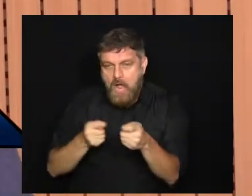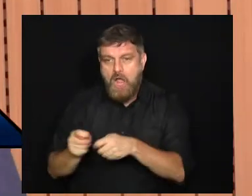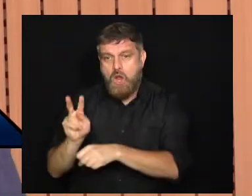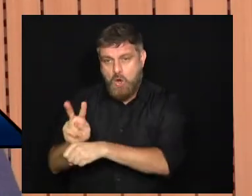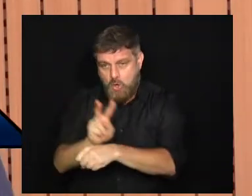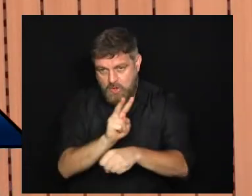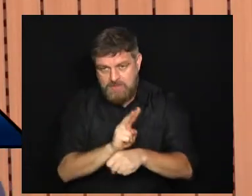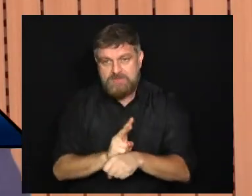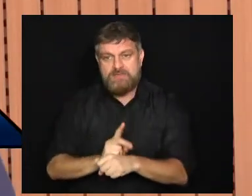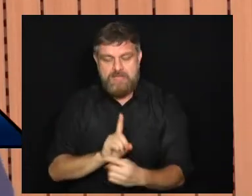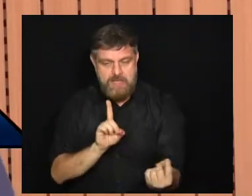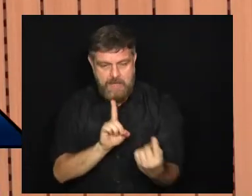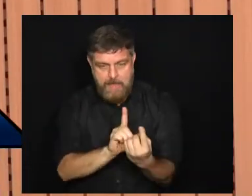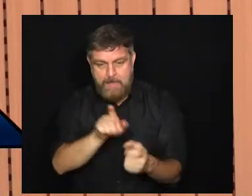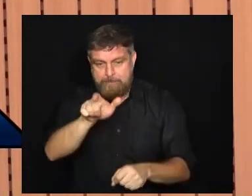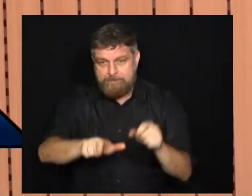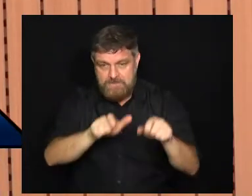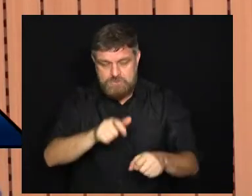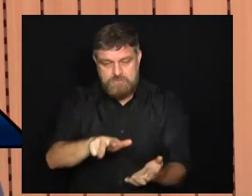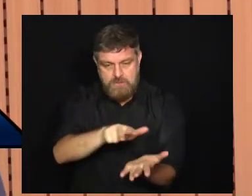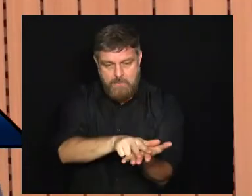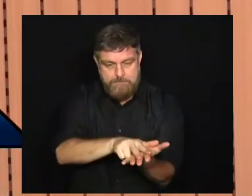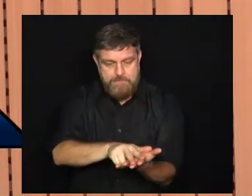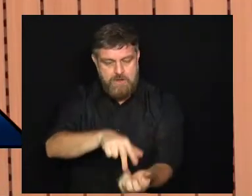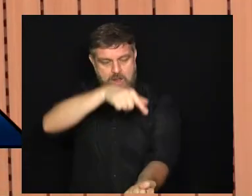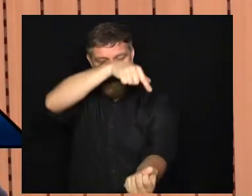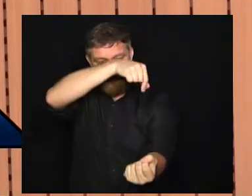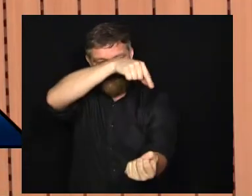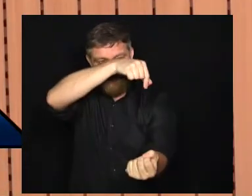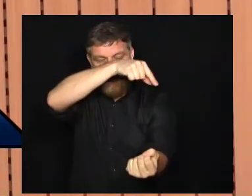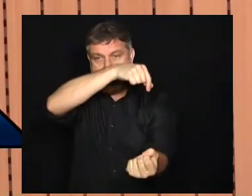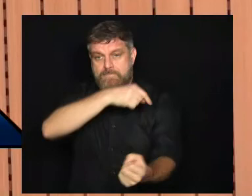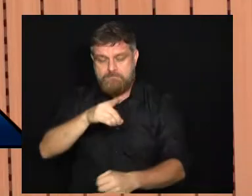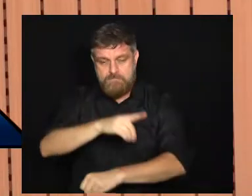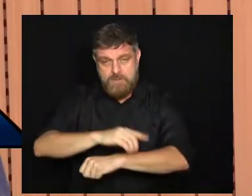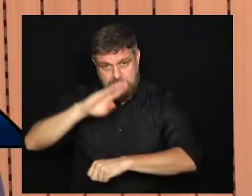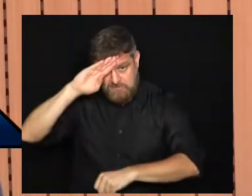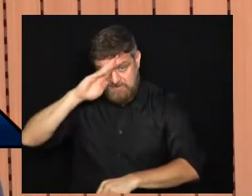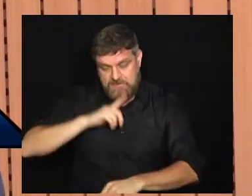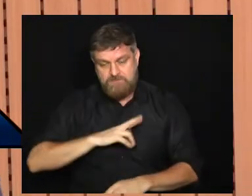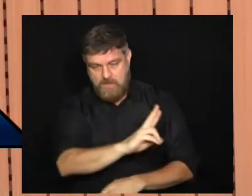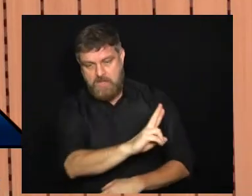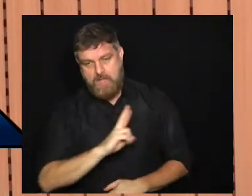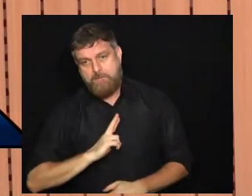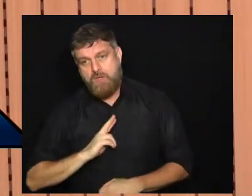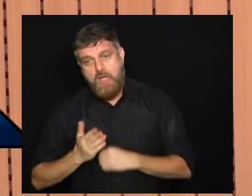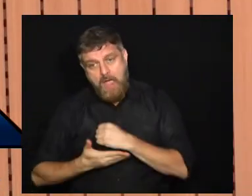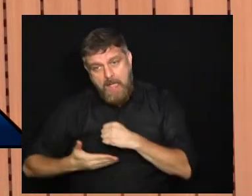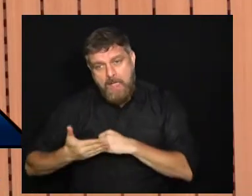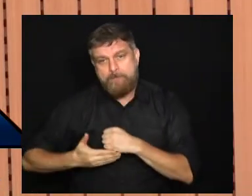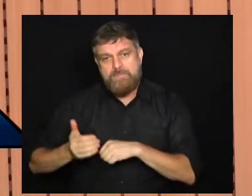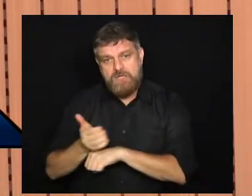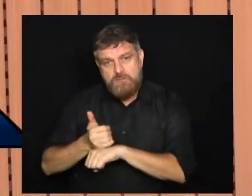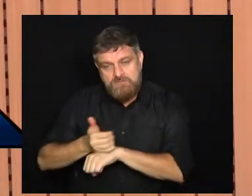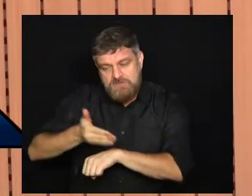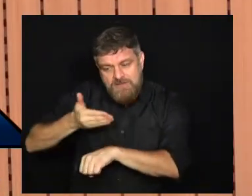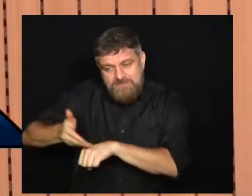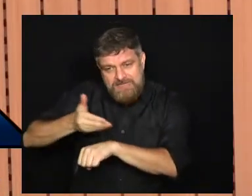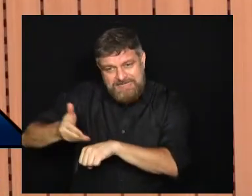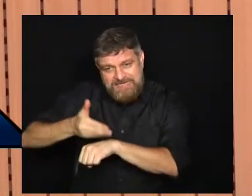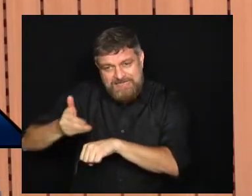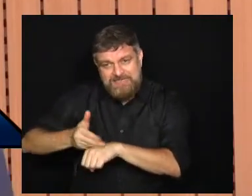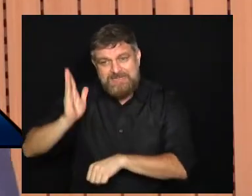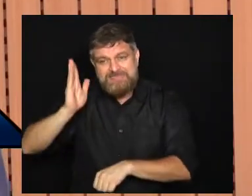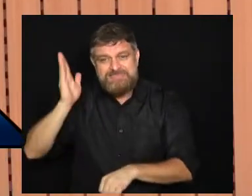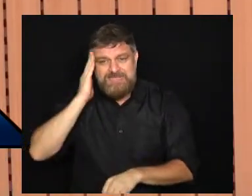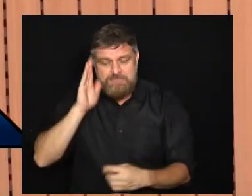numa quantidade adequada. Essas já são respostas importantes, né? E aí, é claro, é fundamental treinar e preparar os trabalhadores da nossa rede para fazer esse